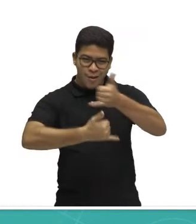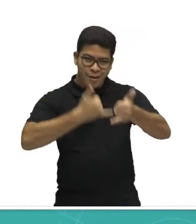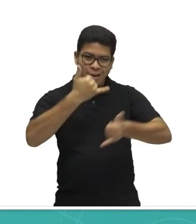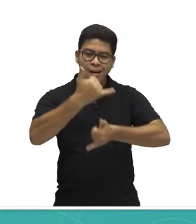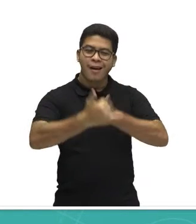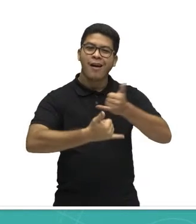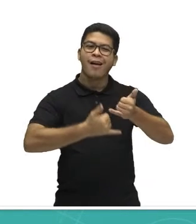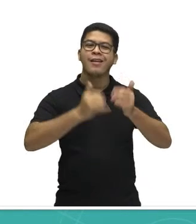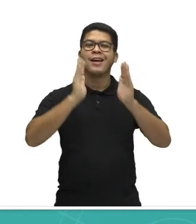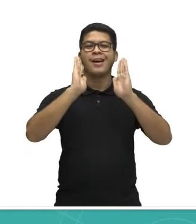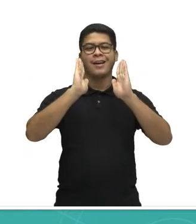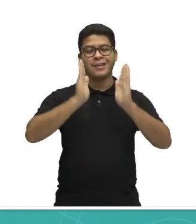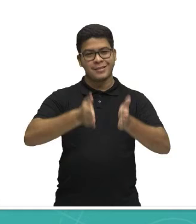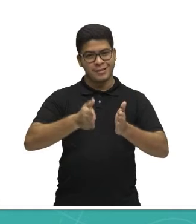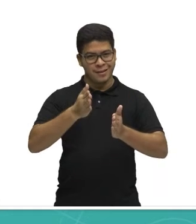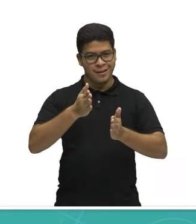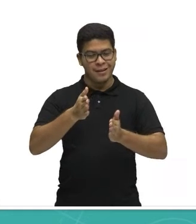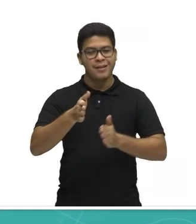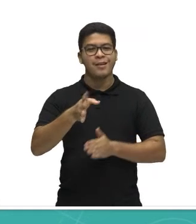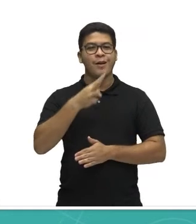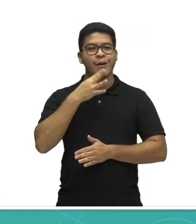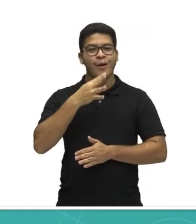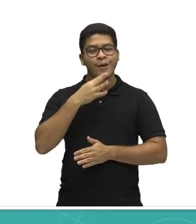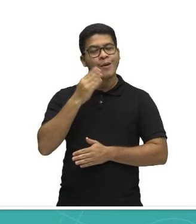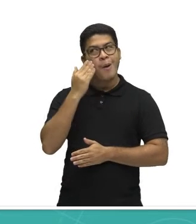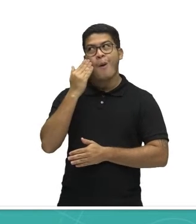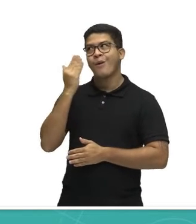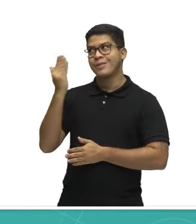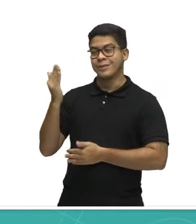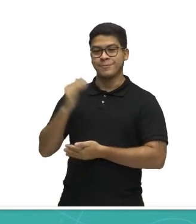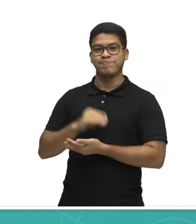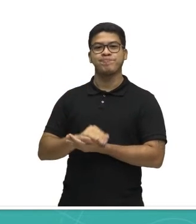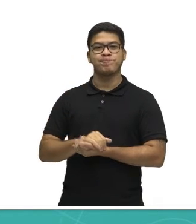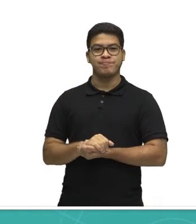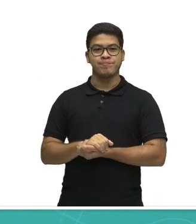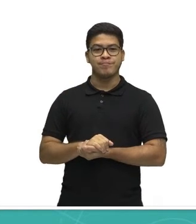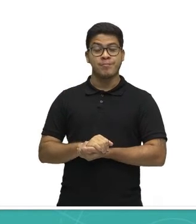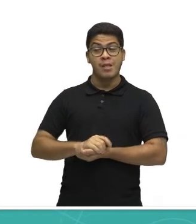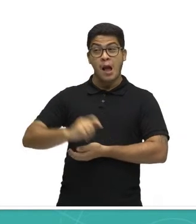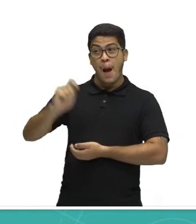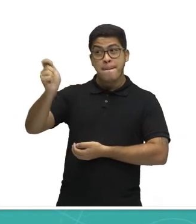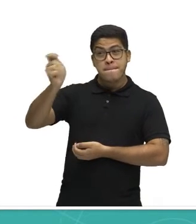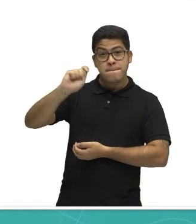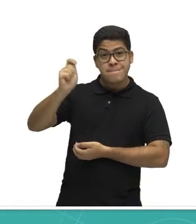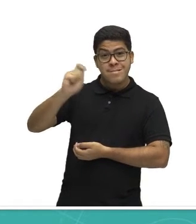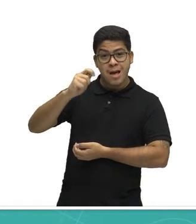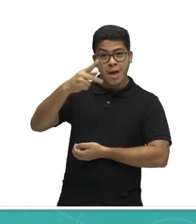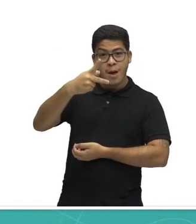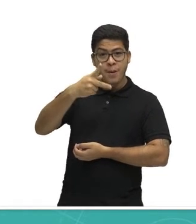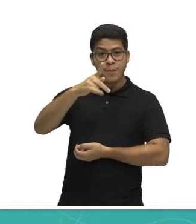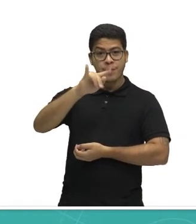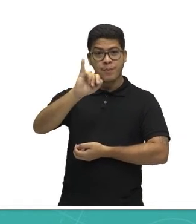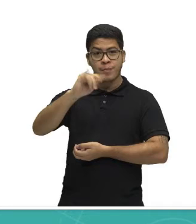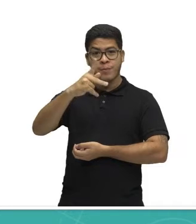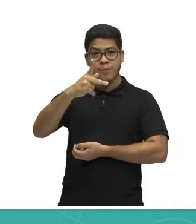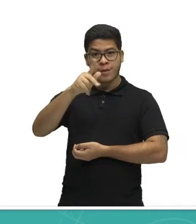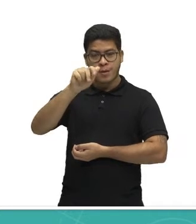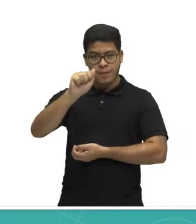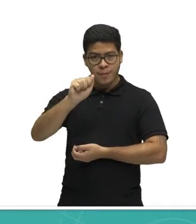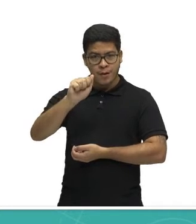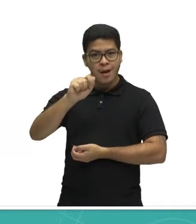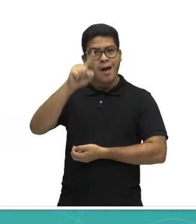brincaram muito, principalmente os meninos, olha só, gostam de brincar de pipa, né? Que é aqui no Amazonas